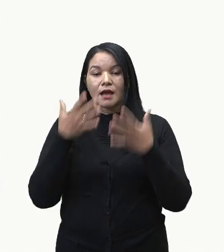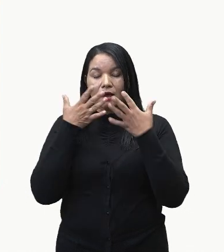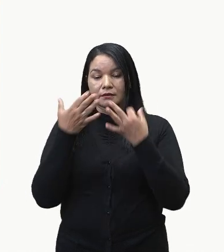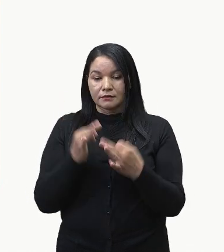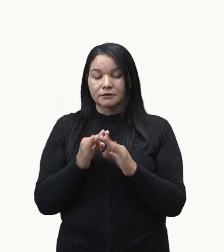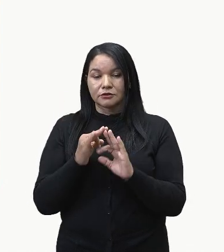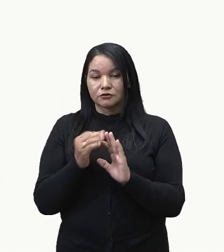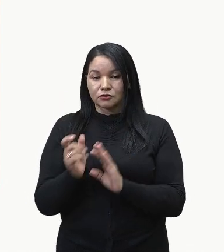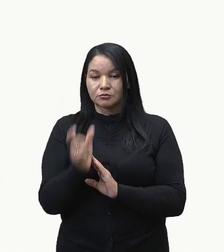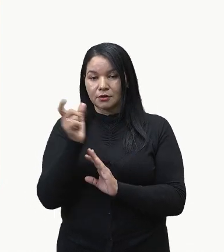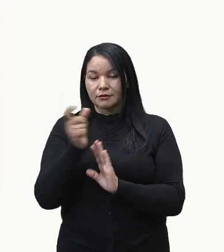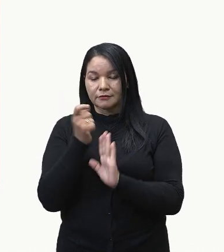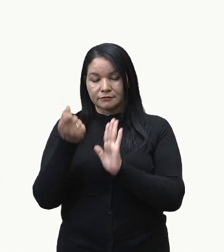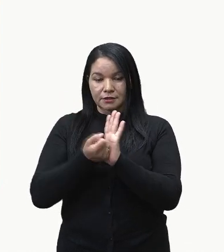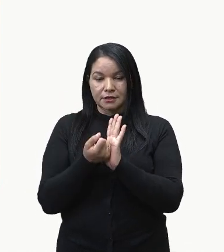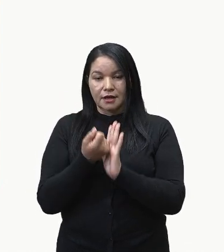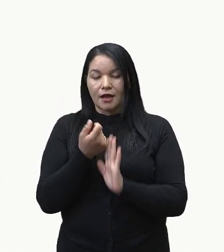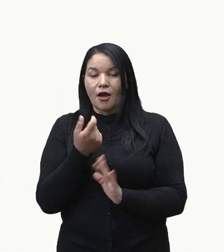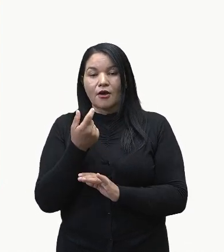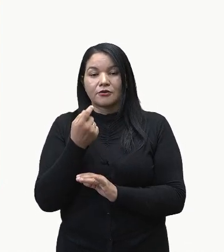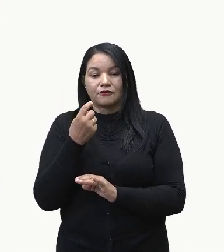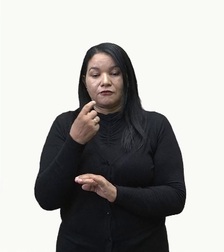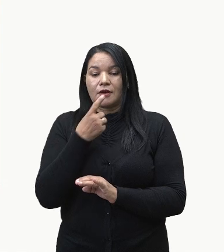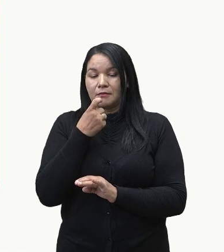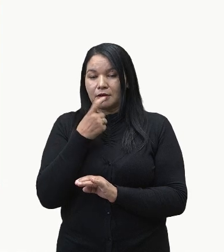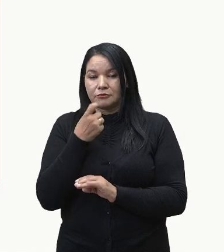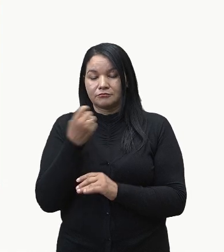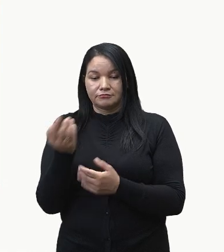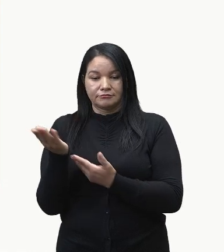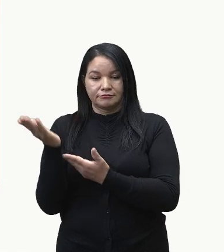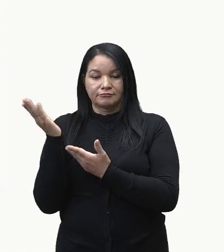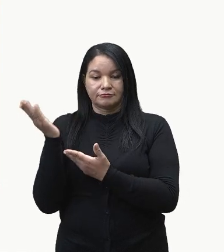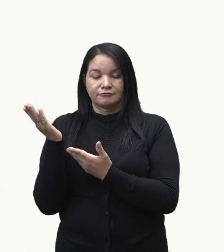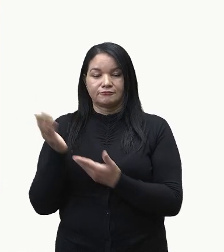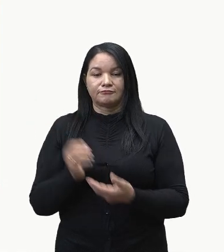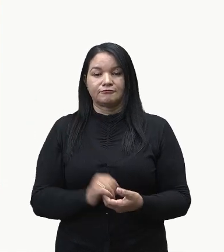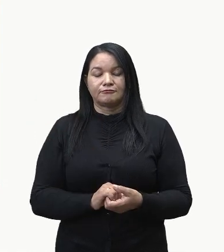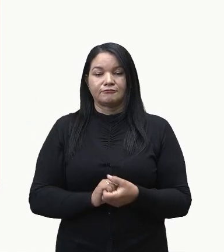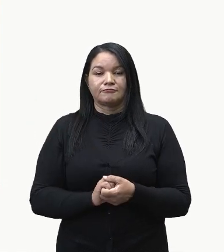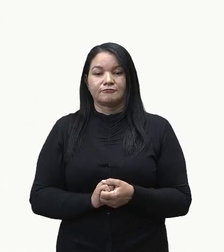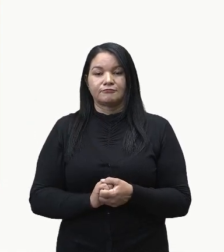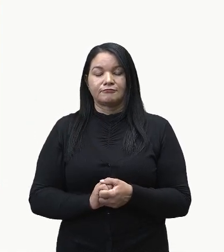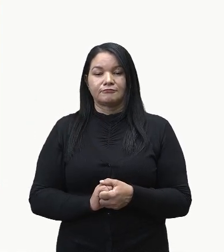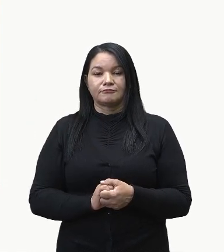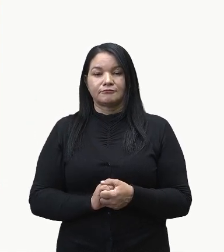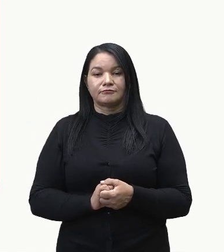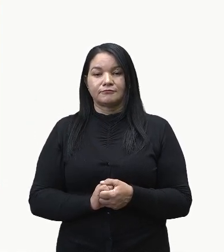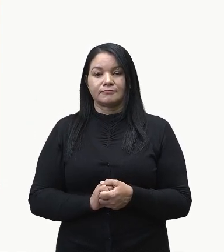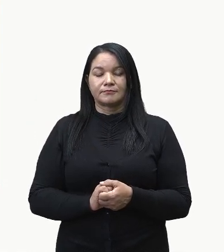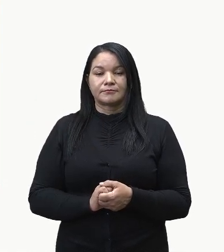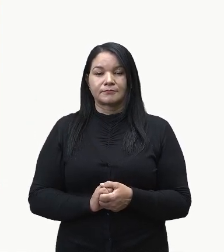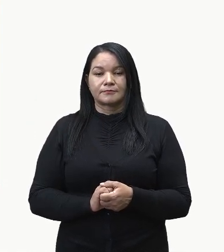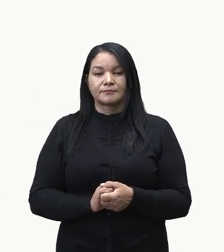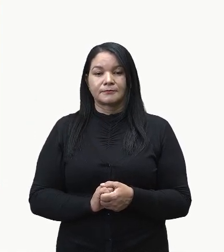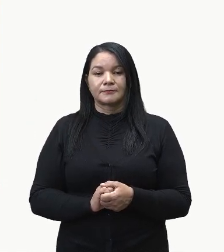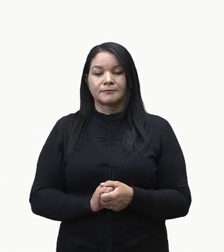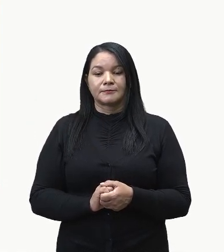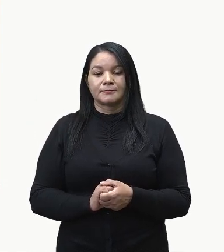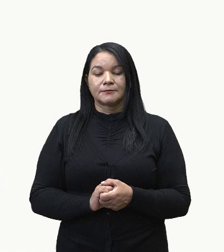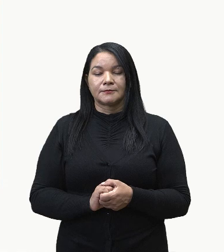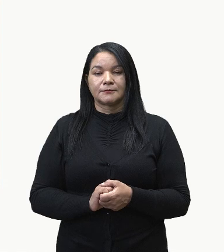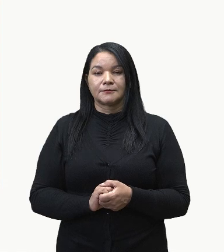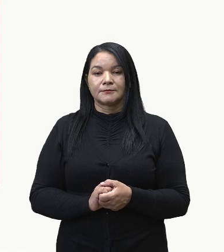descrito. Contiene una gran carga subjetiva e sua finalidade suele